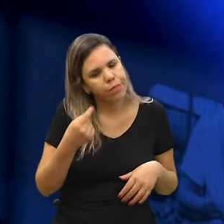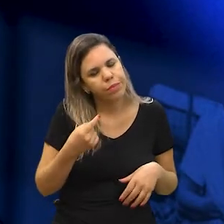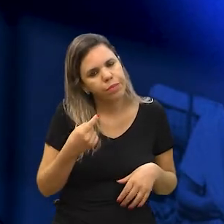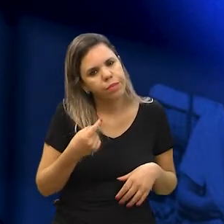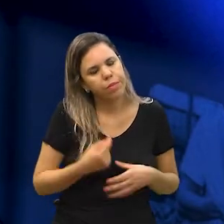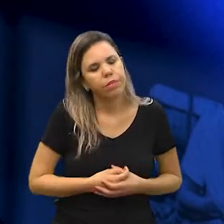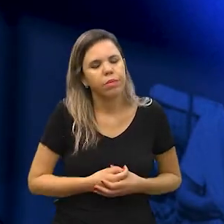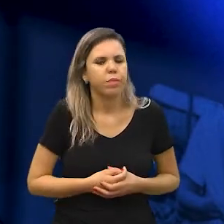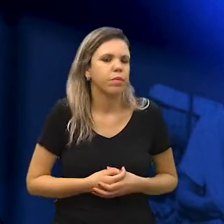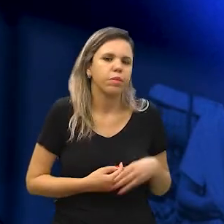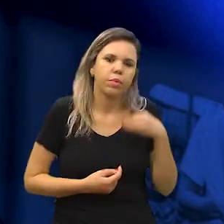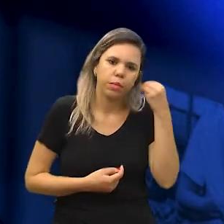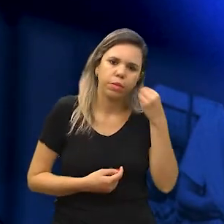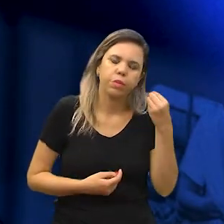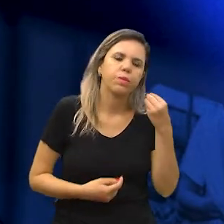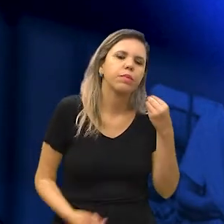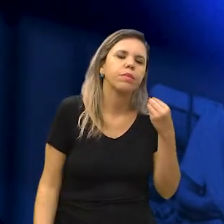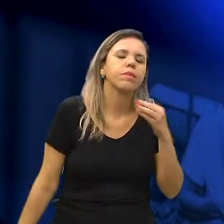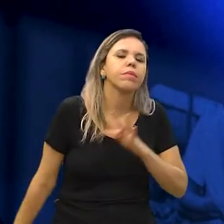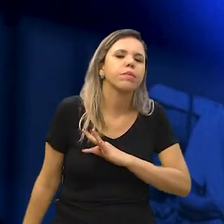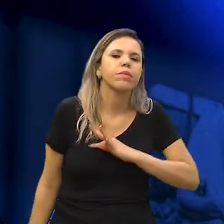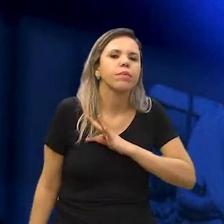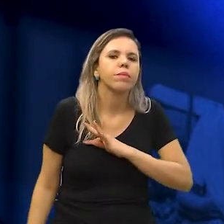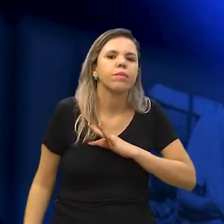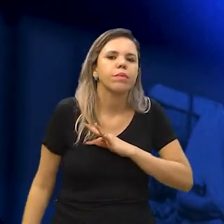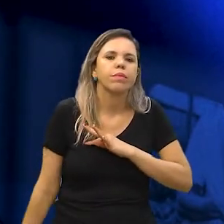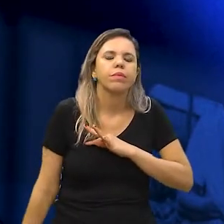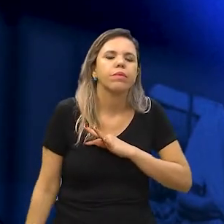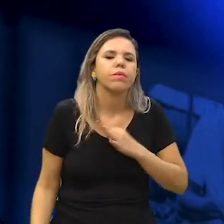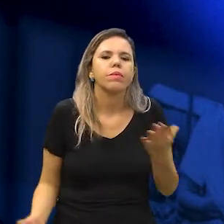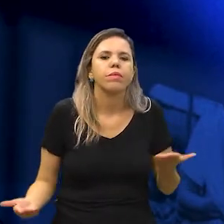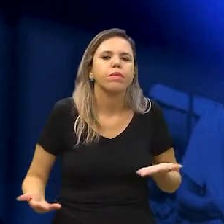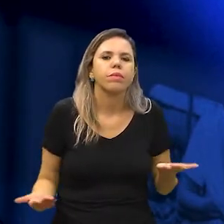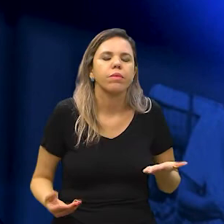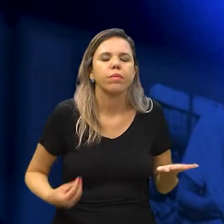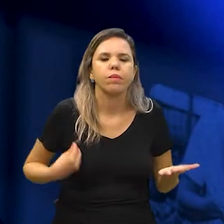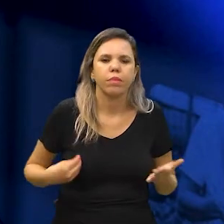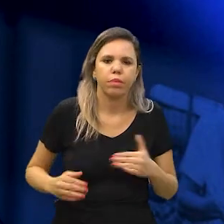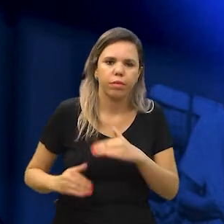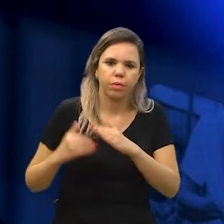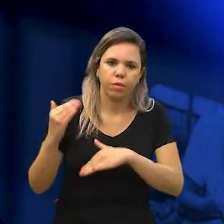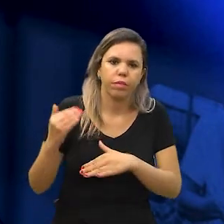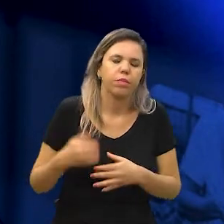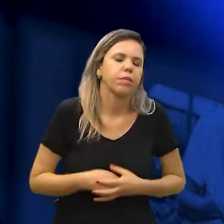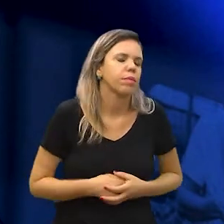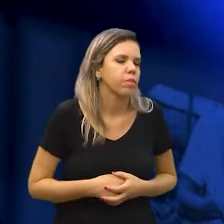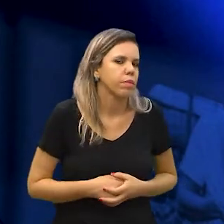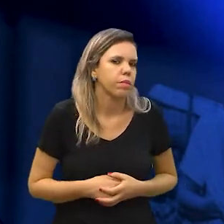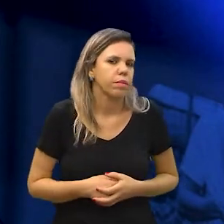necessariamente com o conhecimento técnico. Tá? Qual o nível escalável que hoje vocês estão?